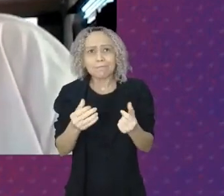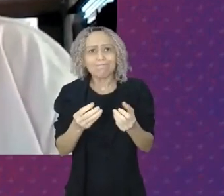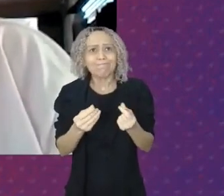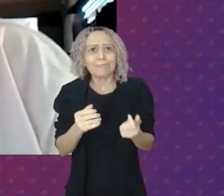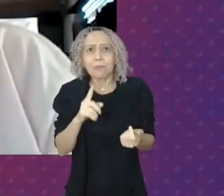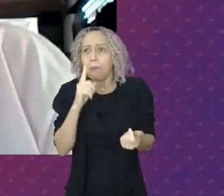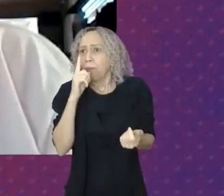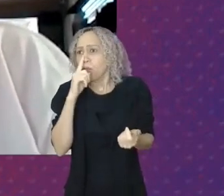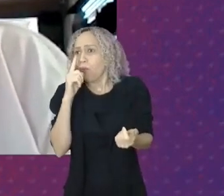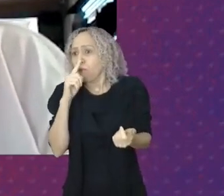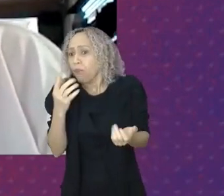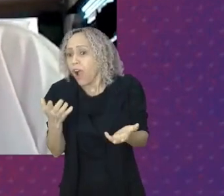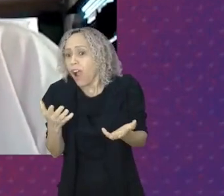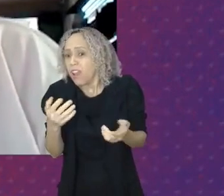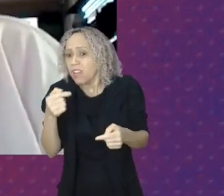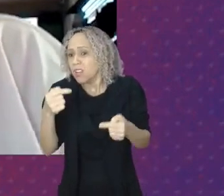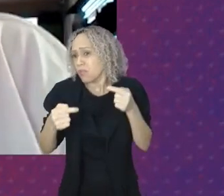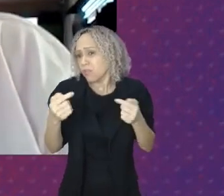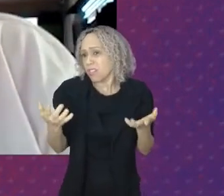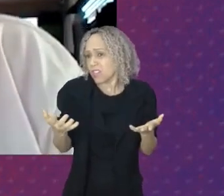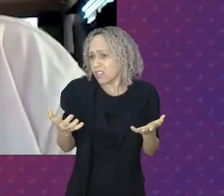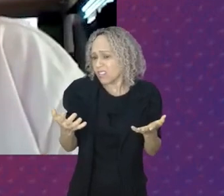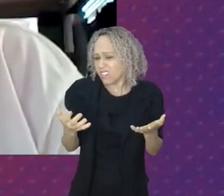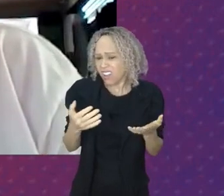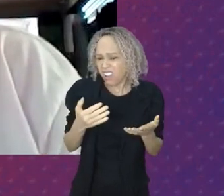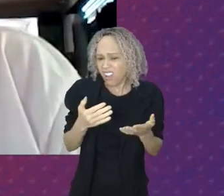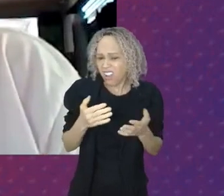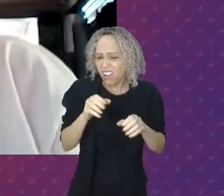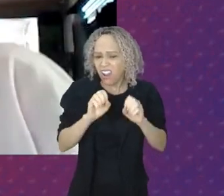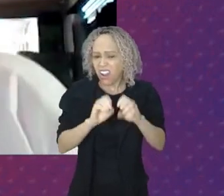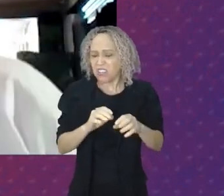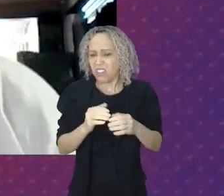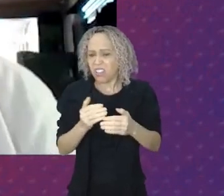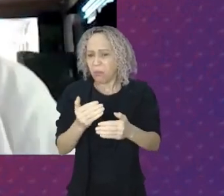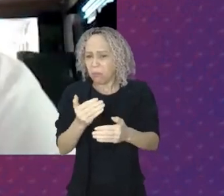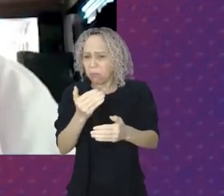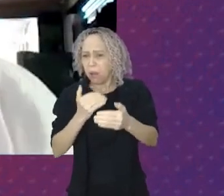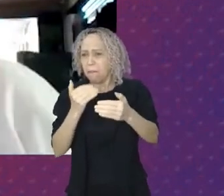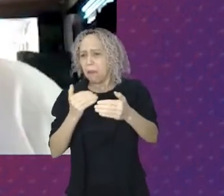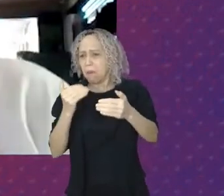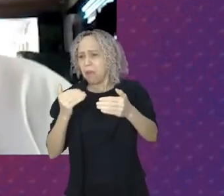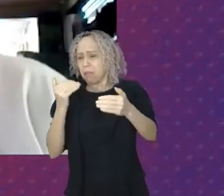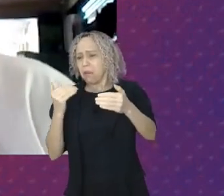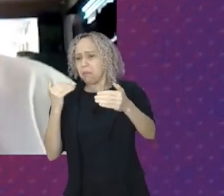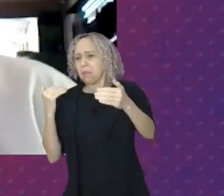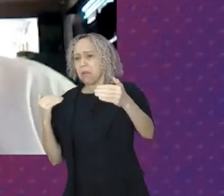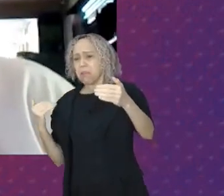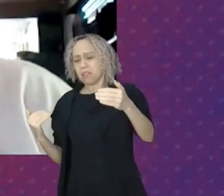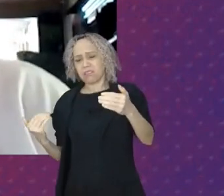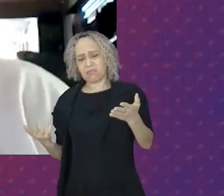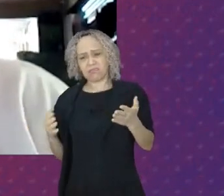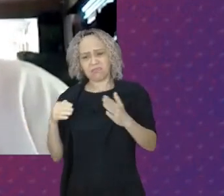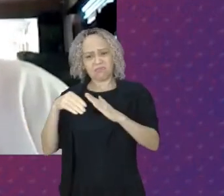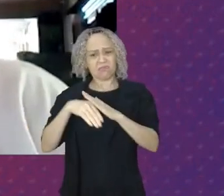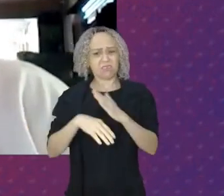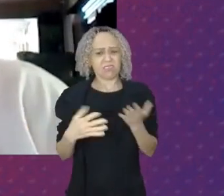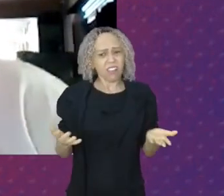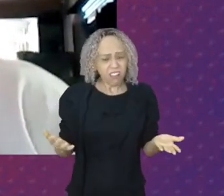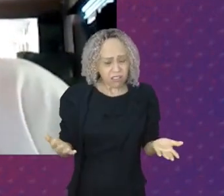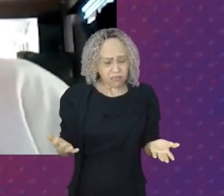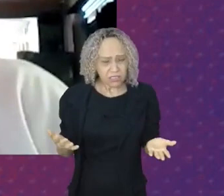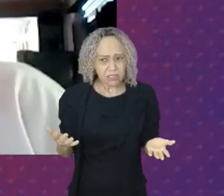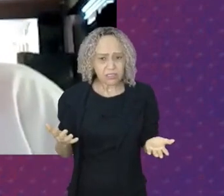tem um retrocesso imenso, né, que nós acabamos pegando